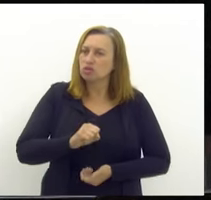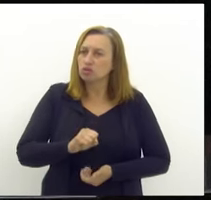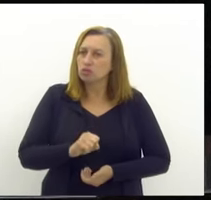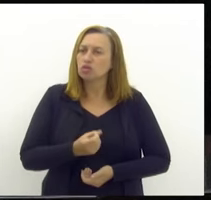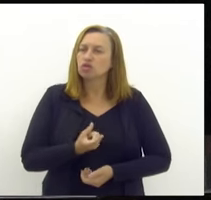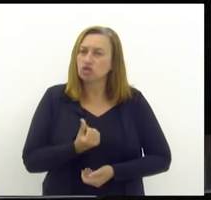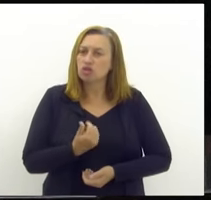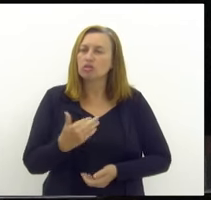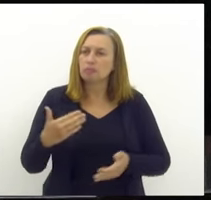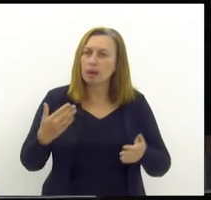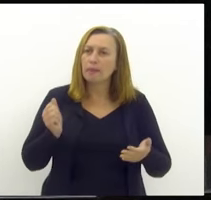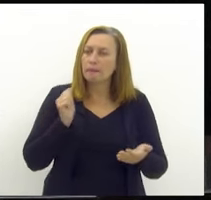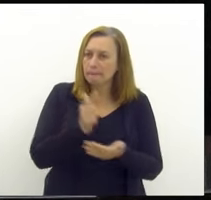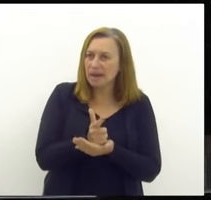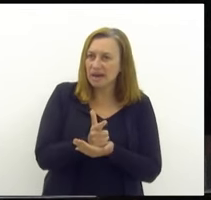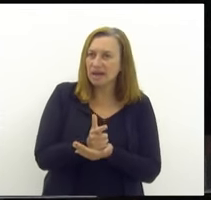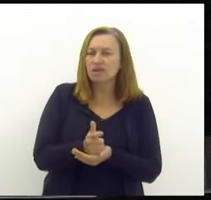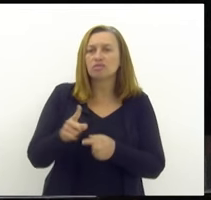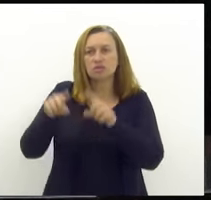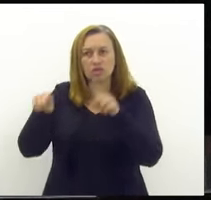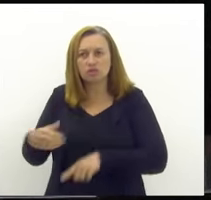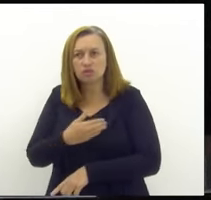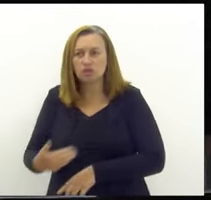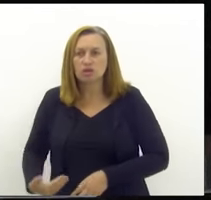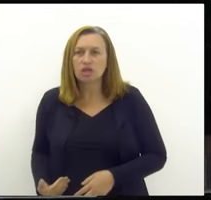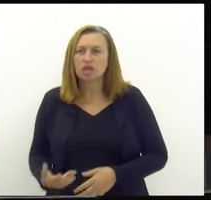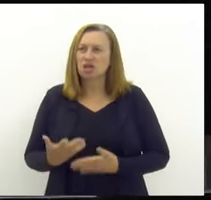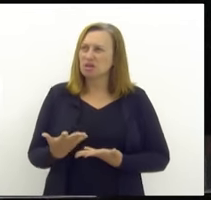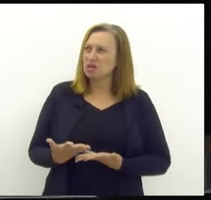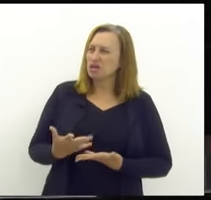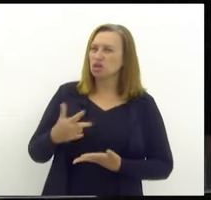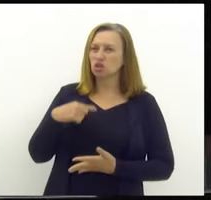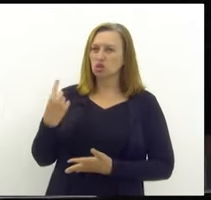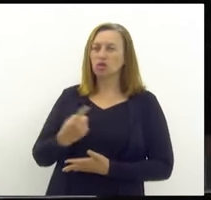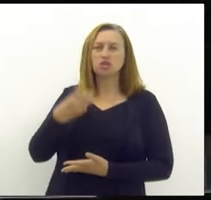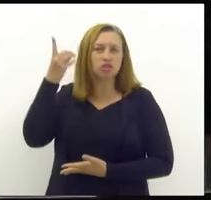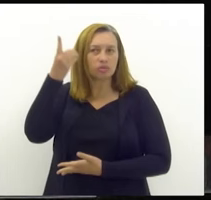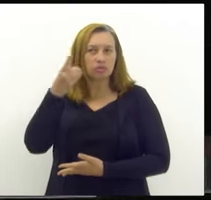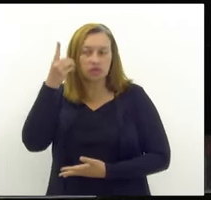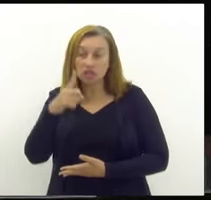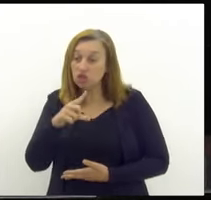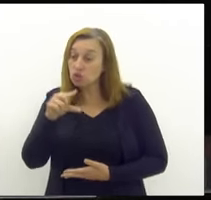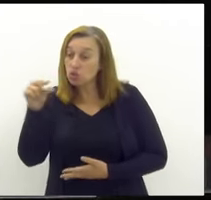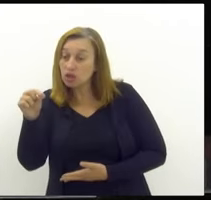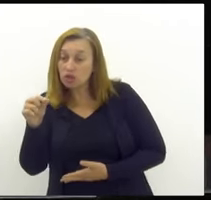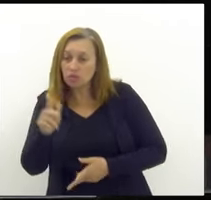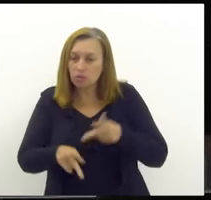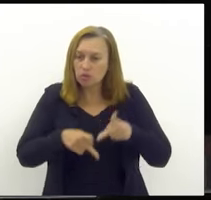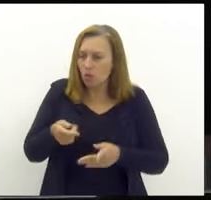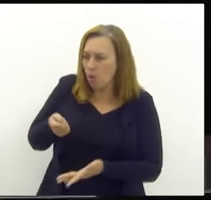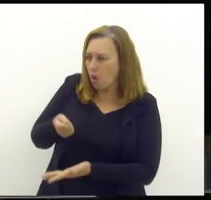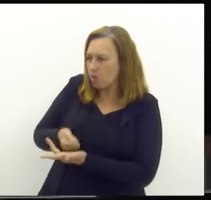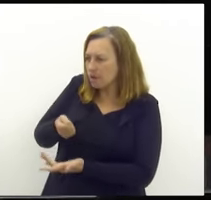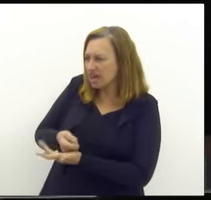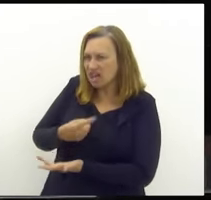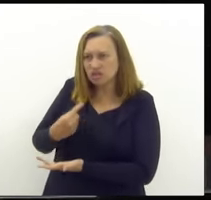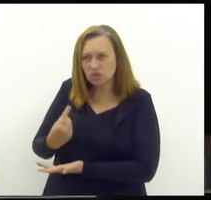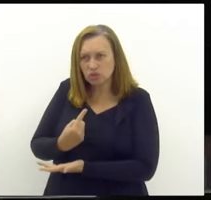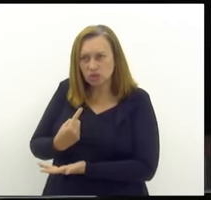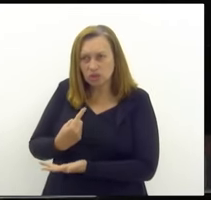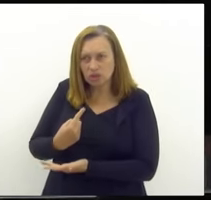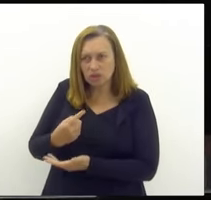o servidor como se nós deputados e deputadas eleitas fôssemos obrigados a